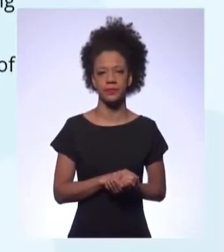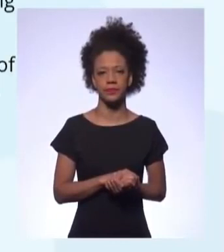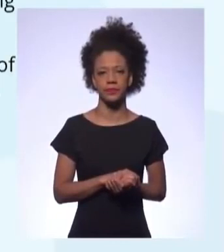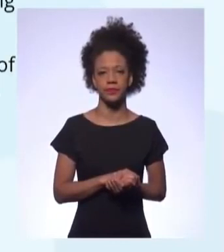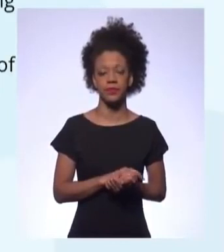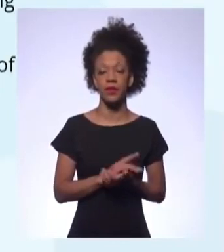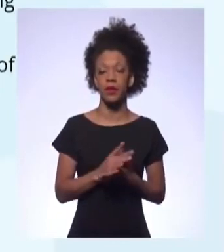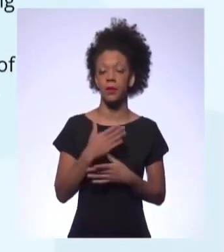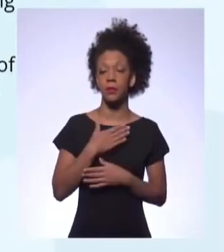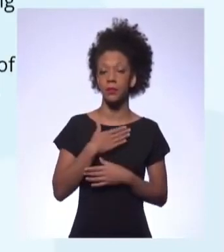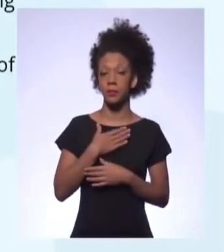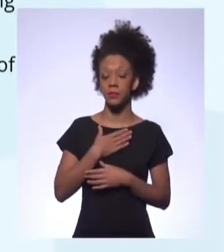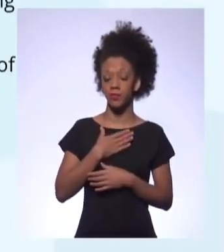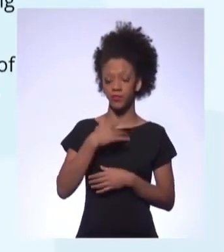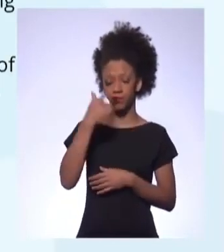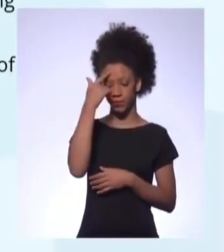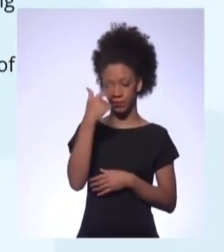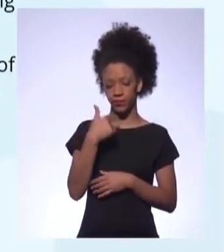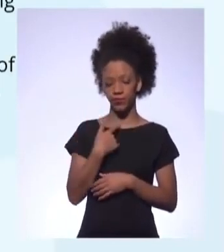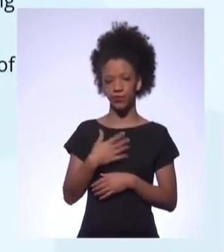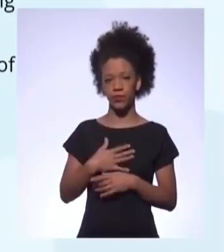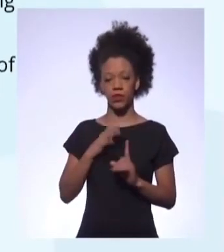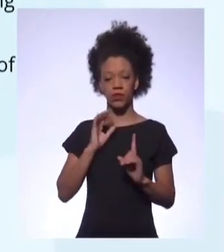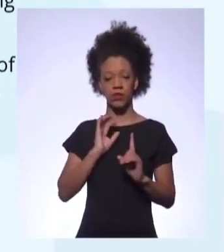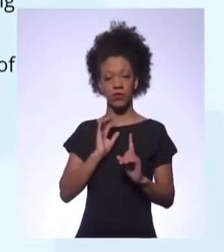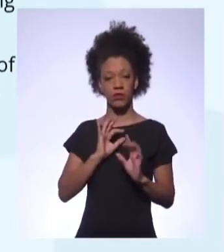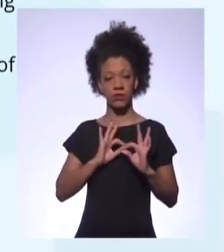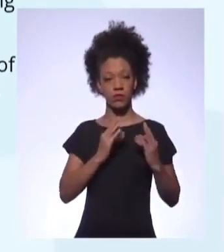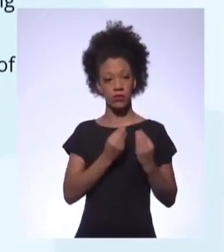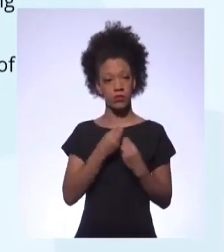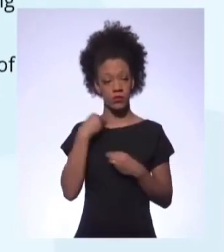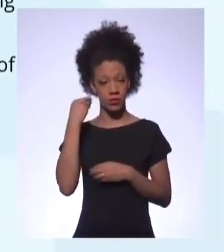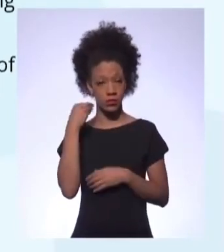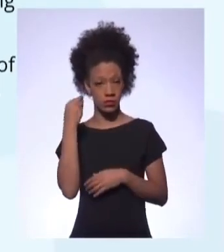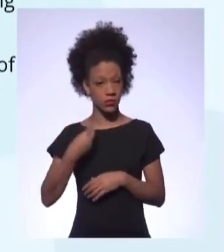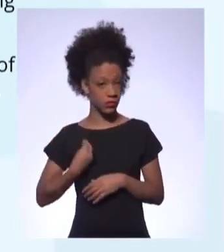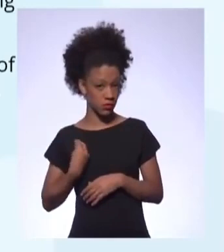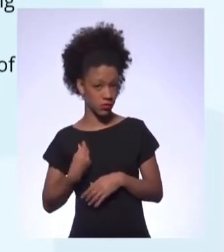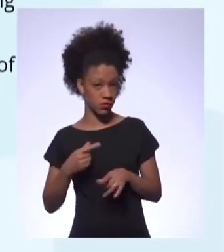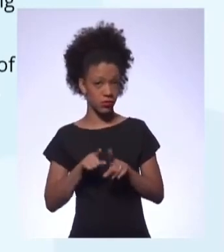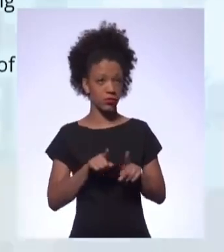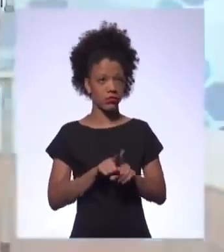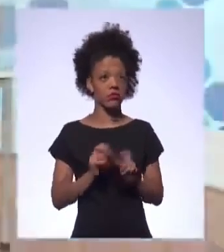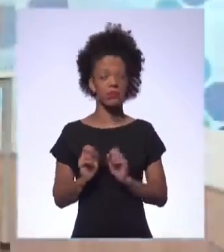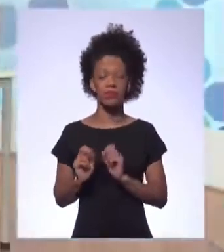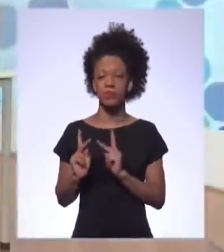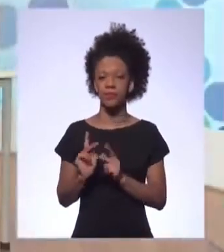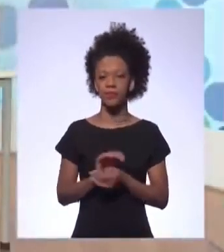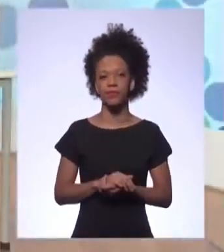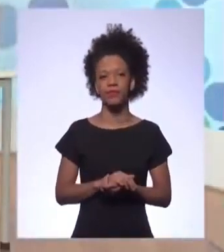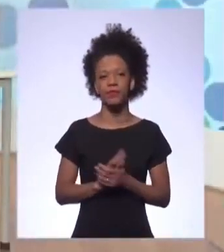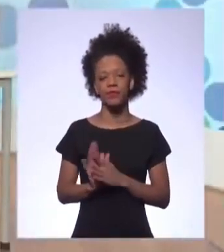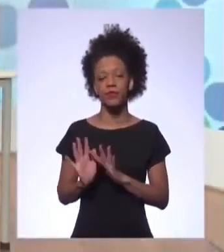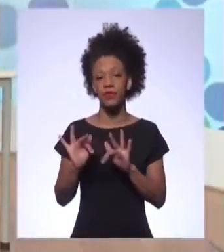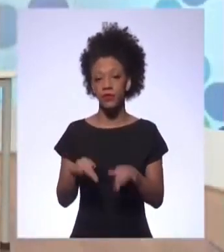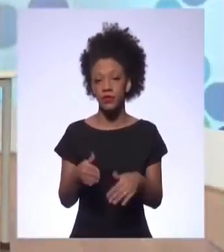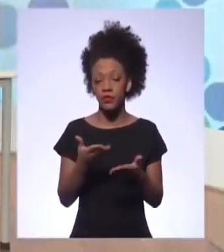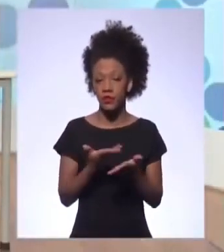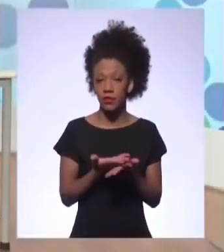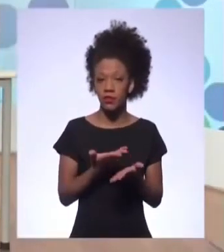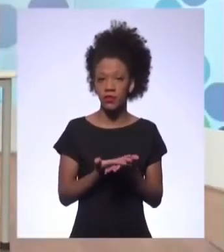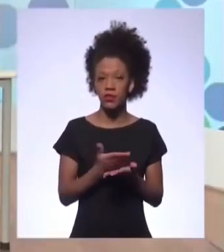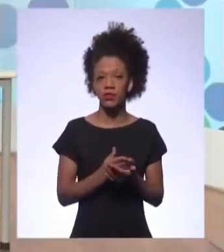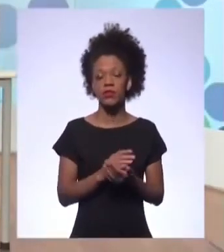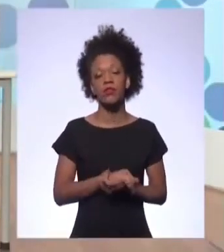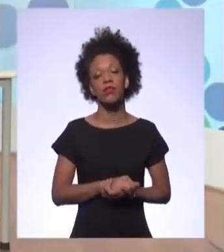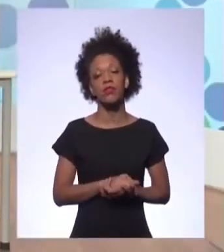experience. Minha personalidade é a influência minha família e a minha experiência de vida. Ok, então agora nós vamos ali para o finalzinho da nossa aula.